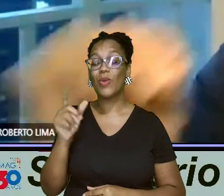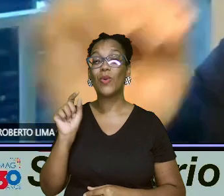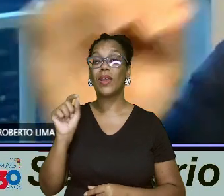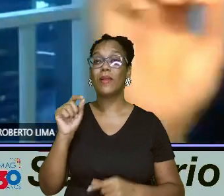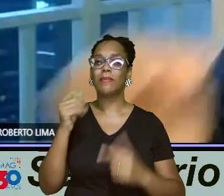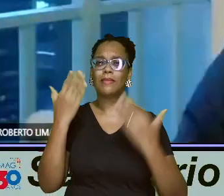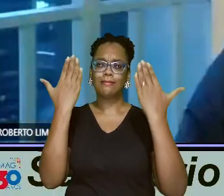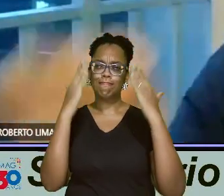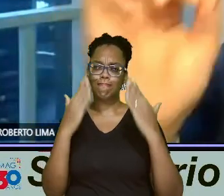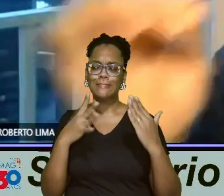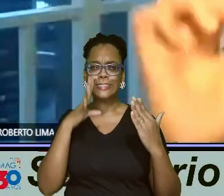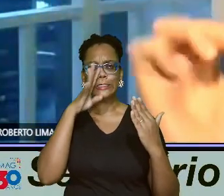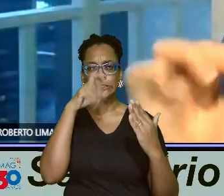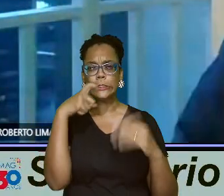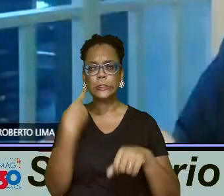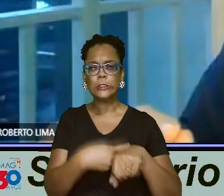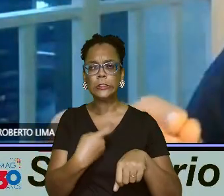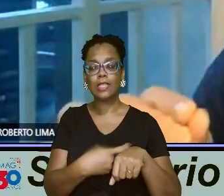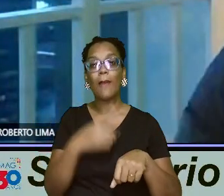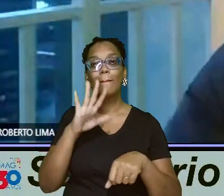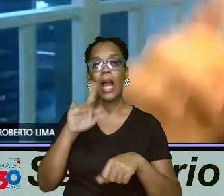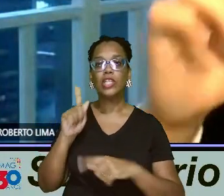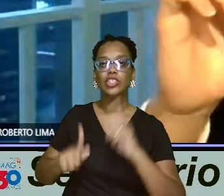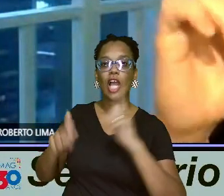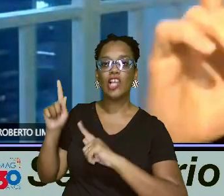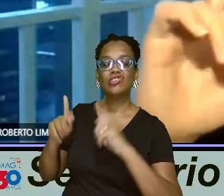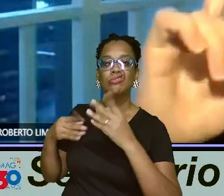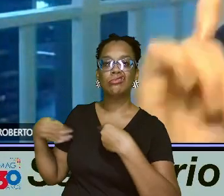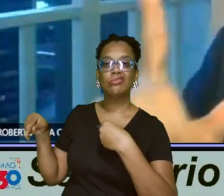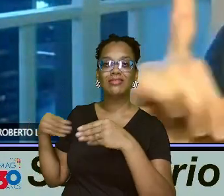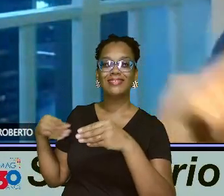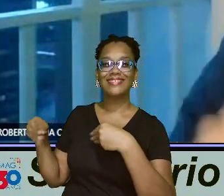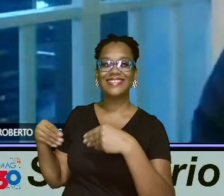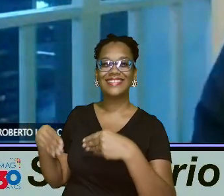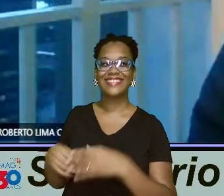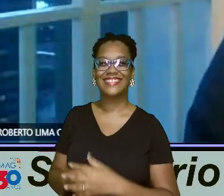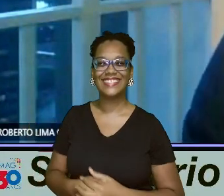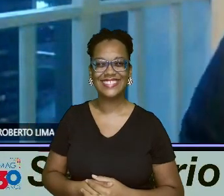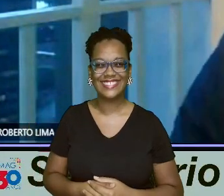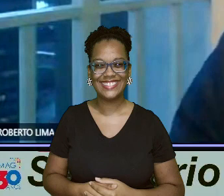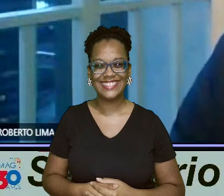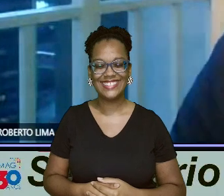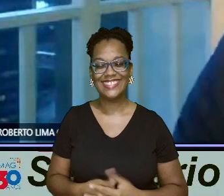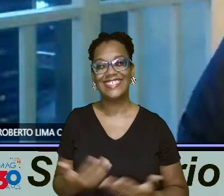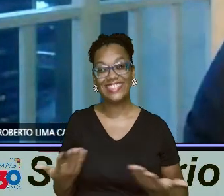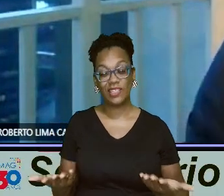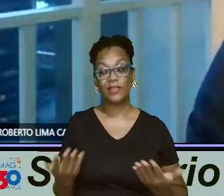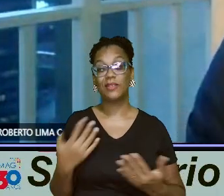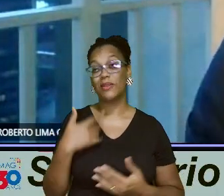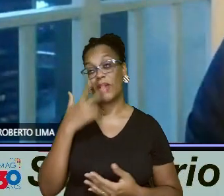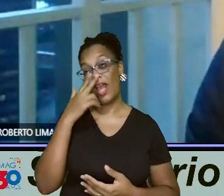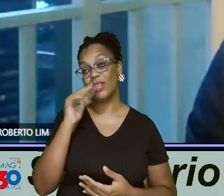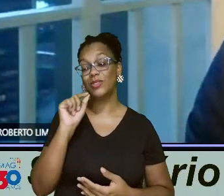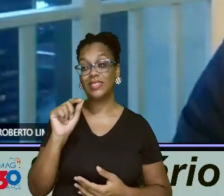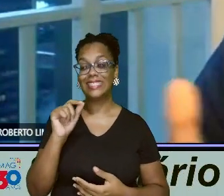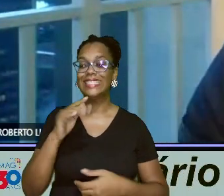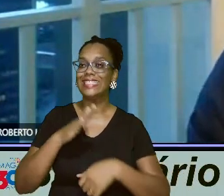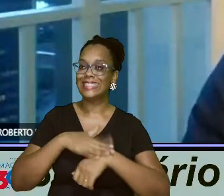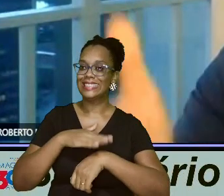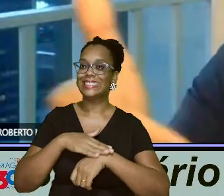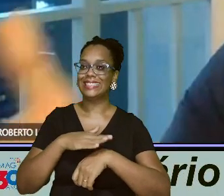teimosos, mas as estatísticas são flexíveis. Então, eu acho que está na hora de